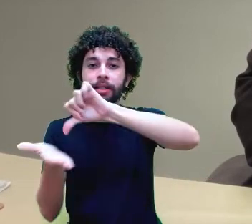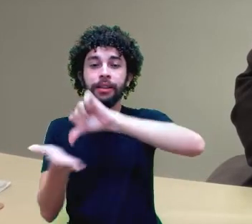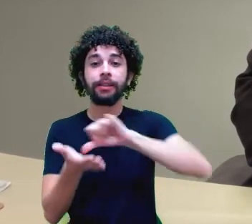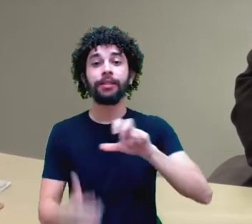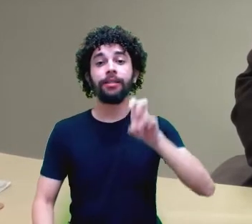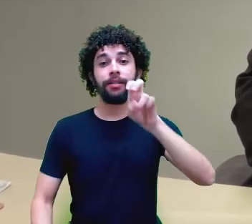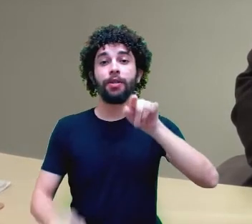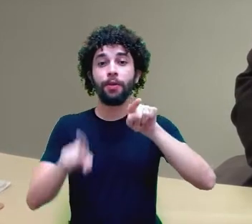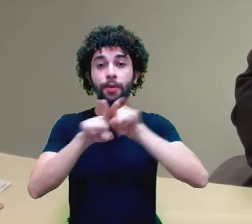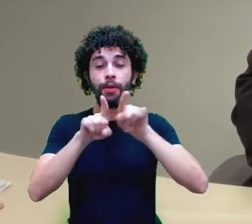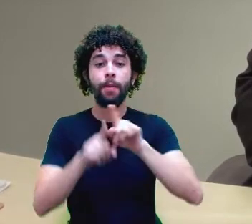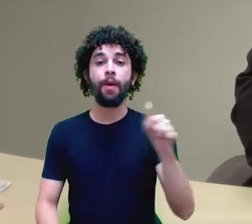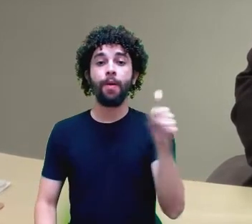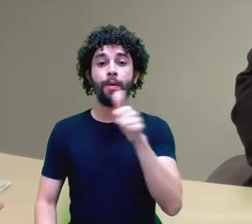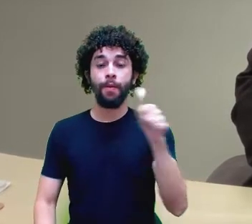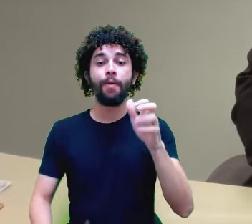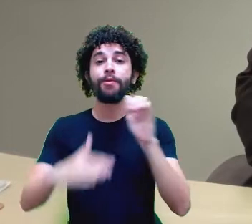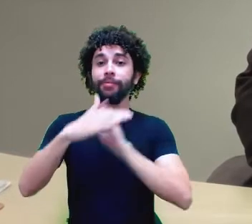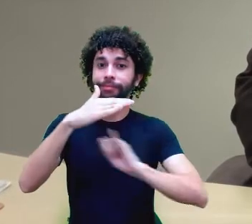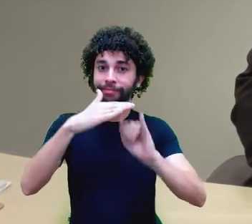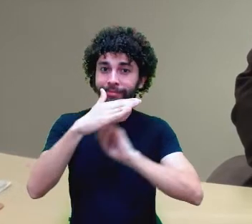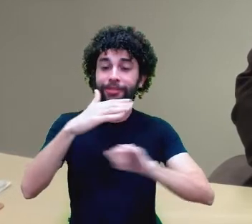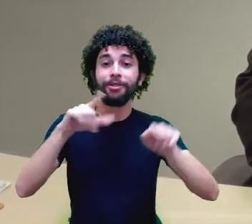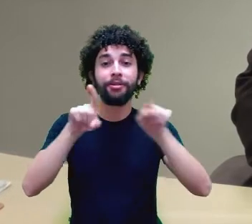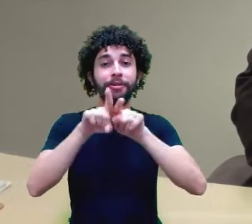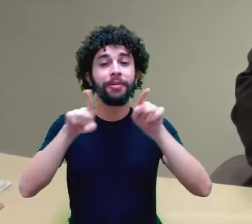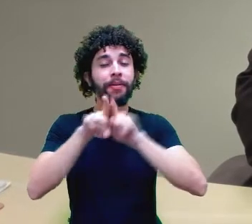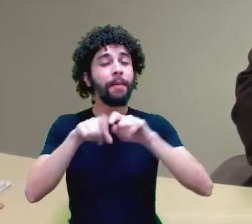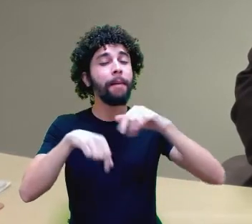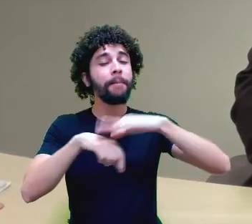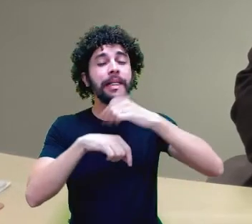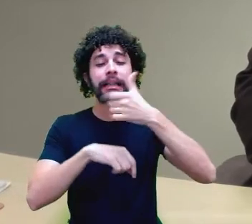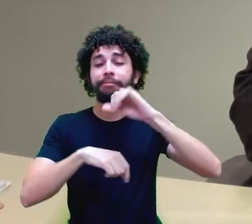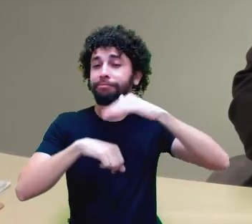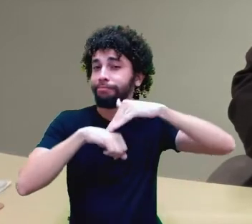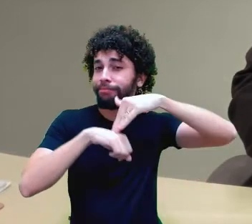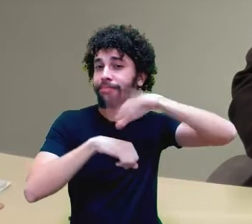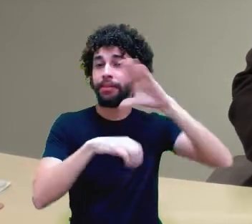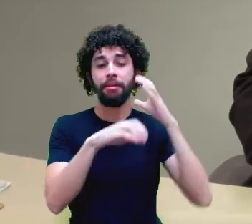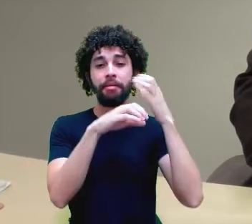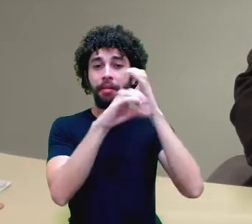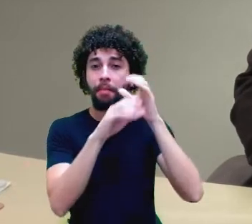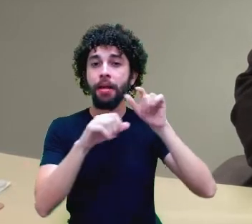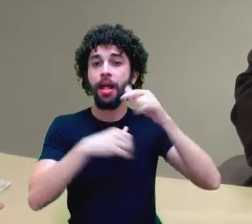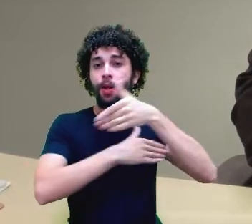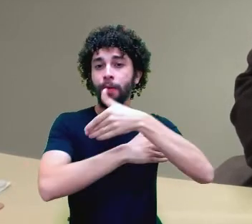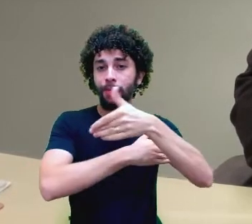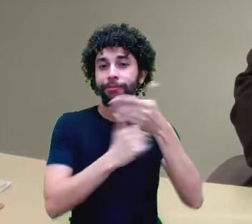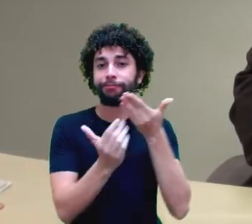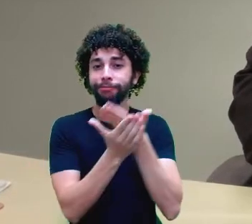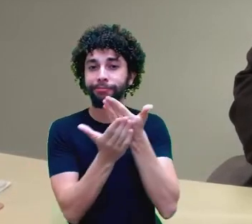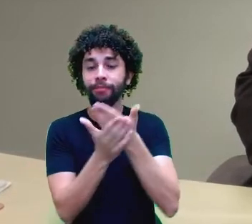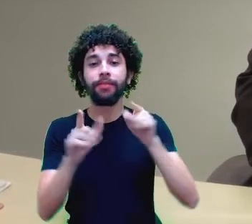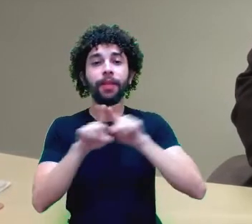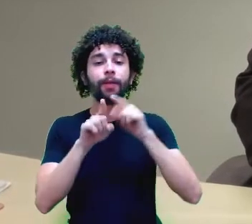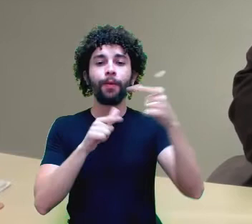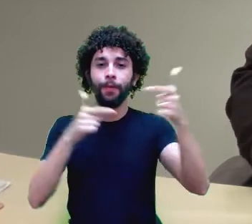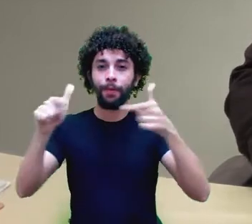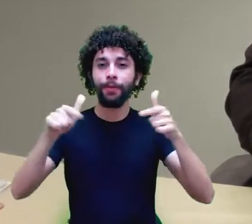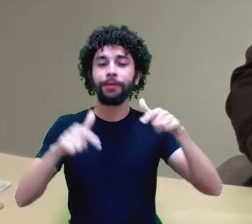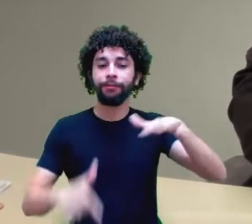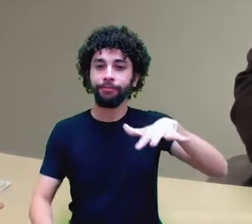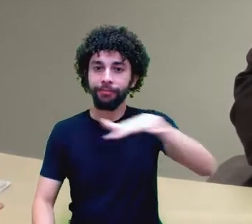em 5 campi e um polo. Somos 11 institutos estruturados em mais de uma centena de laboratórios e salas de